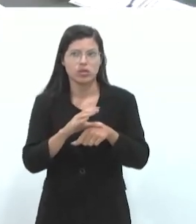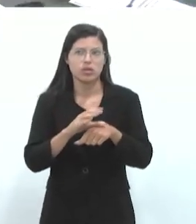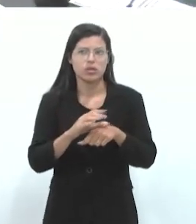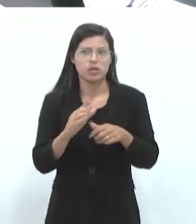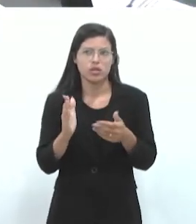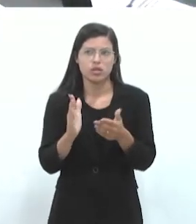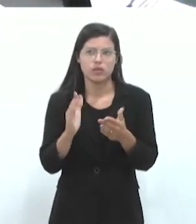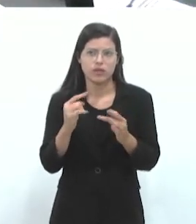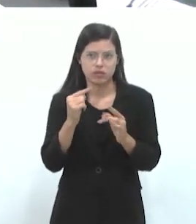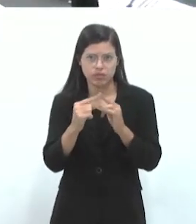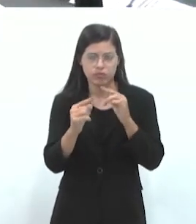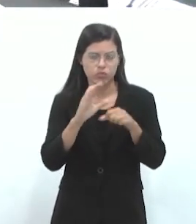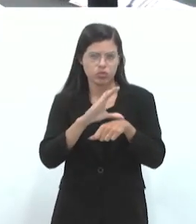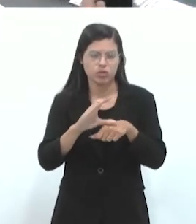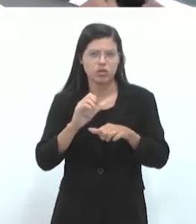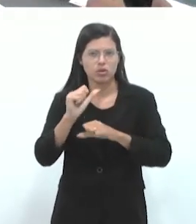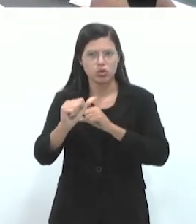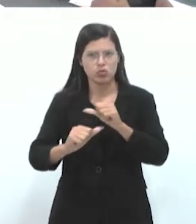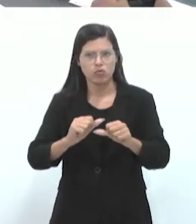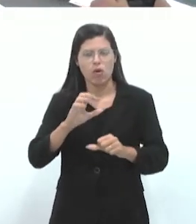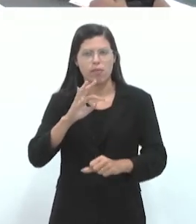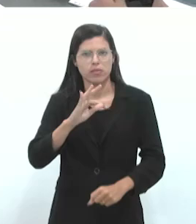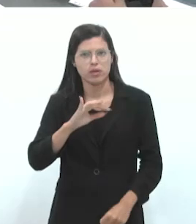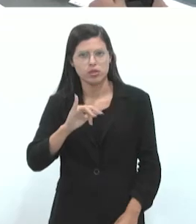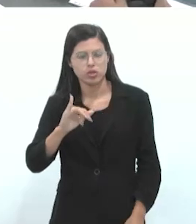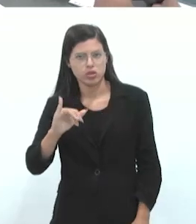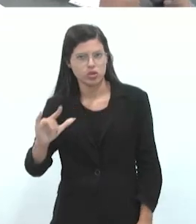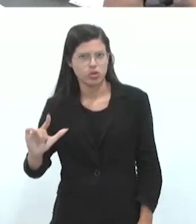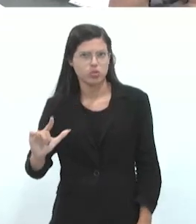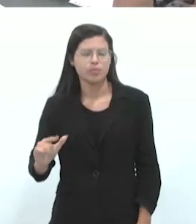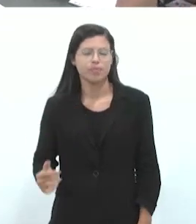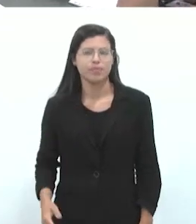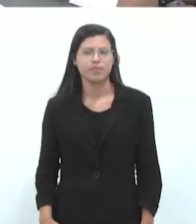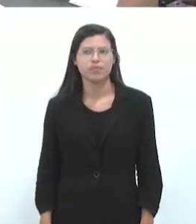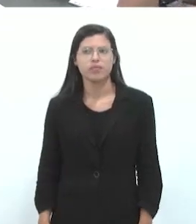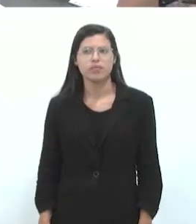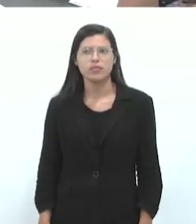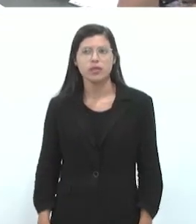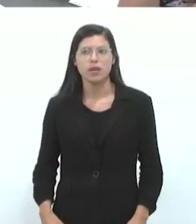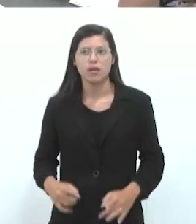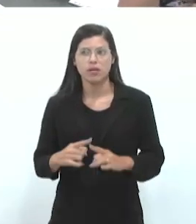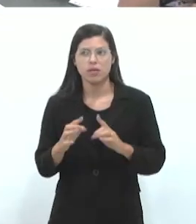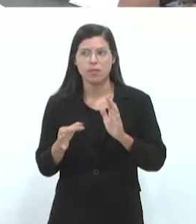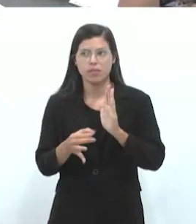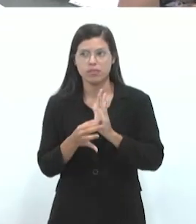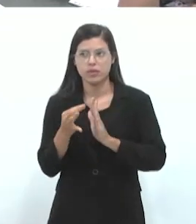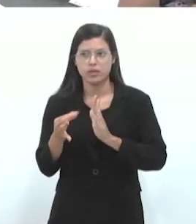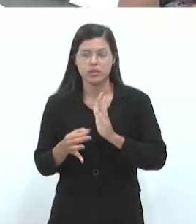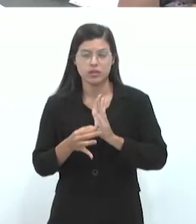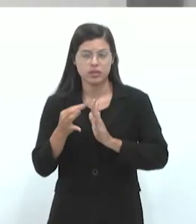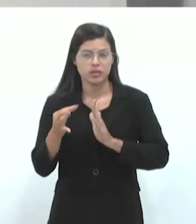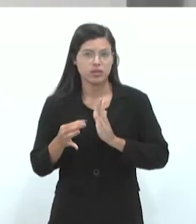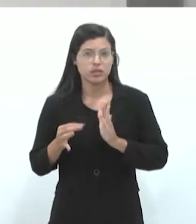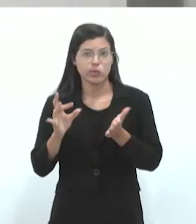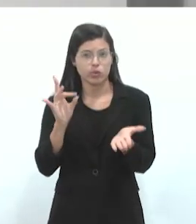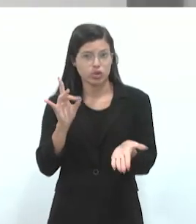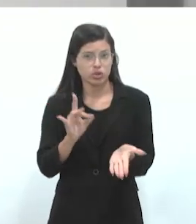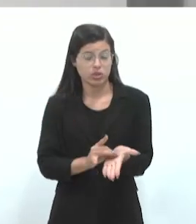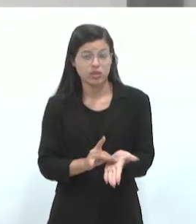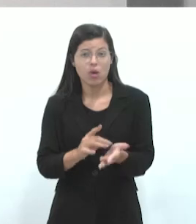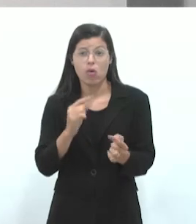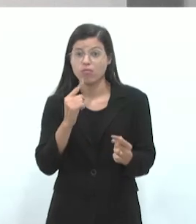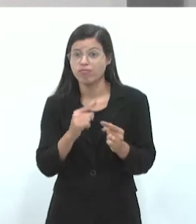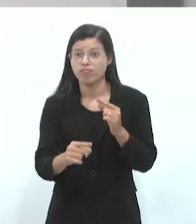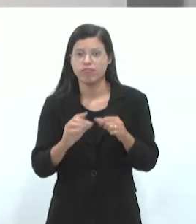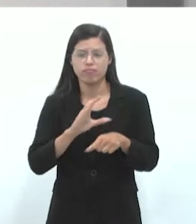tis ou tio. Exatamente. Acontece que o parecer original da transformação é da inconstitucionalidade. E quando esse parecer ele